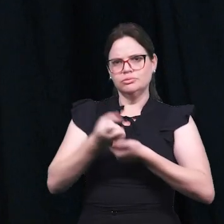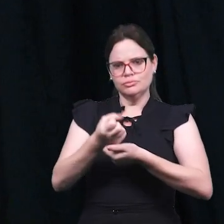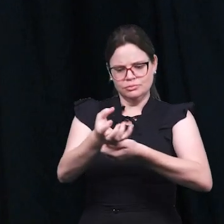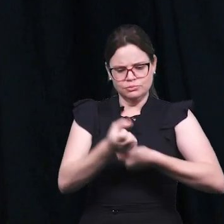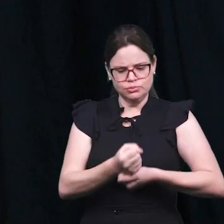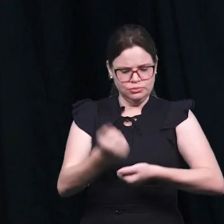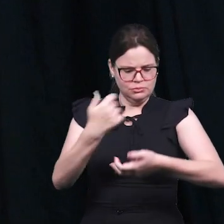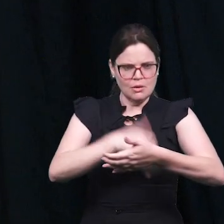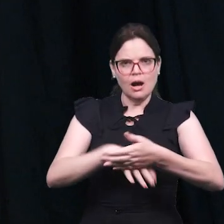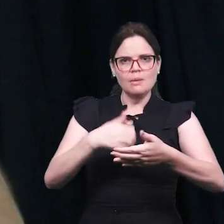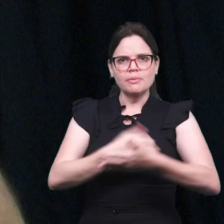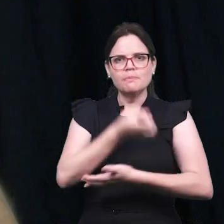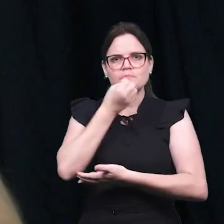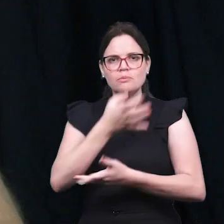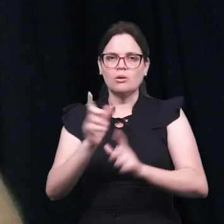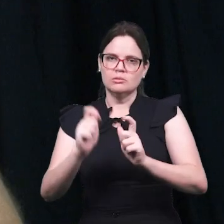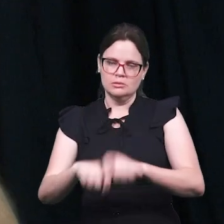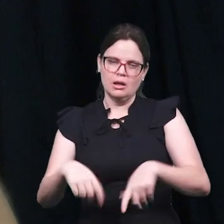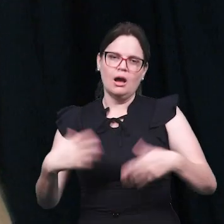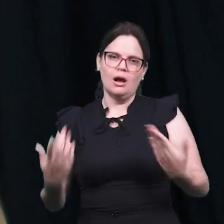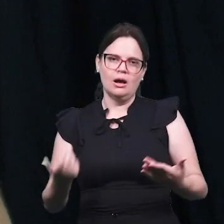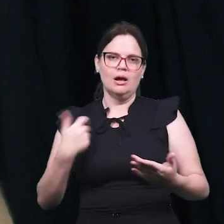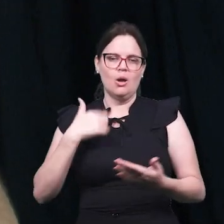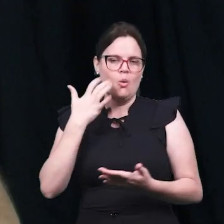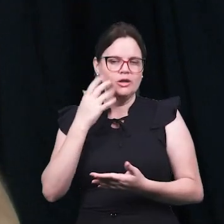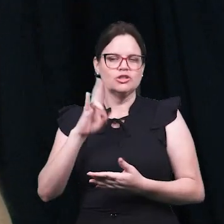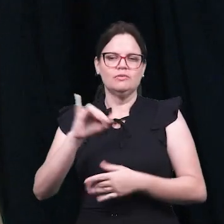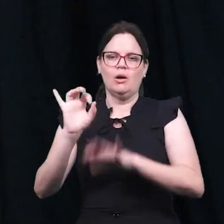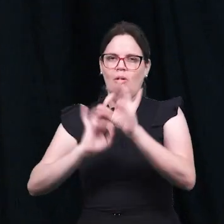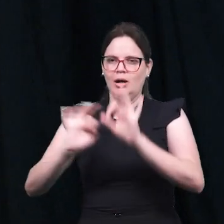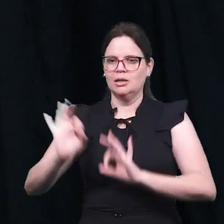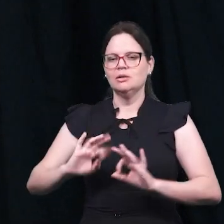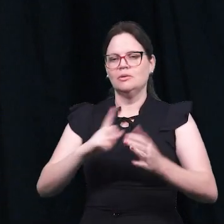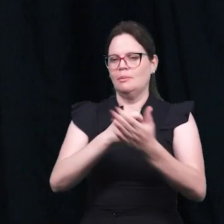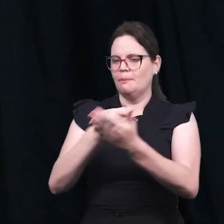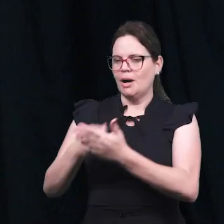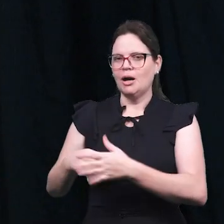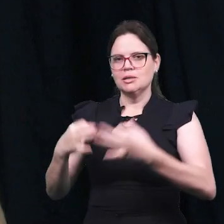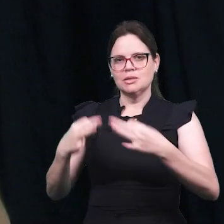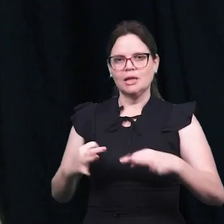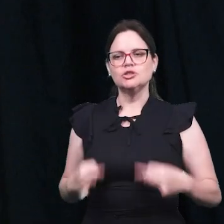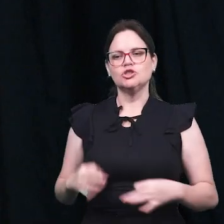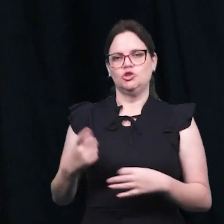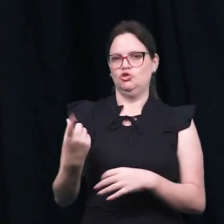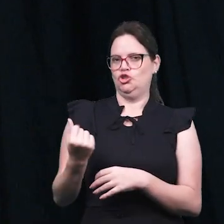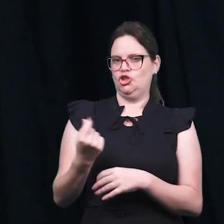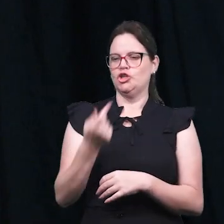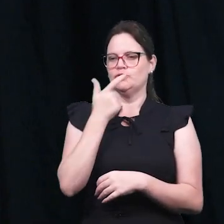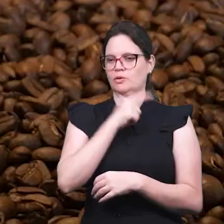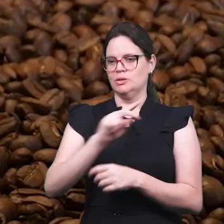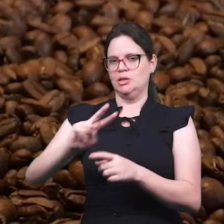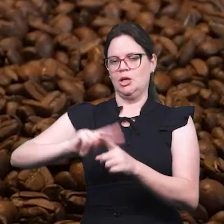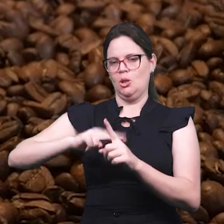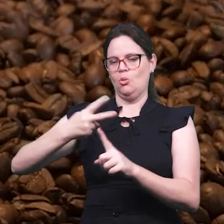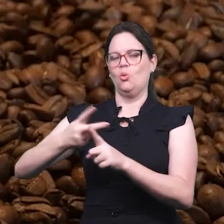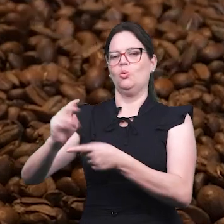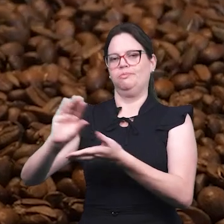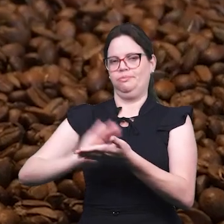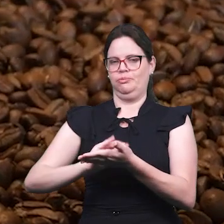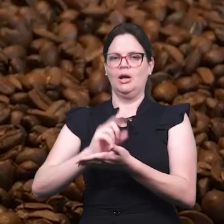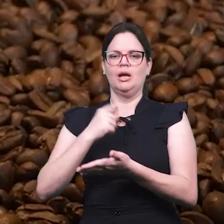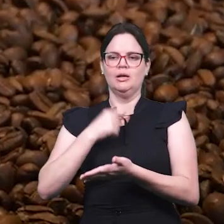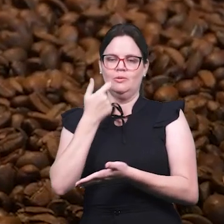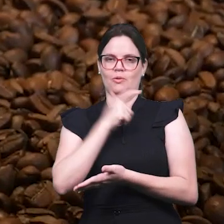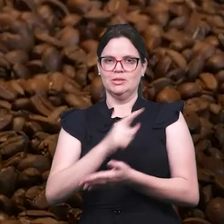ter um produtor capitalizado, colocando a casa em dia, pagando as suas contas e podendo investir nas suas lavouras. No sul da Bahia,